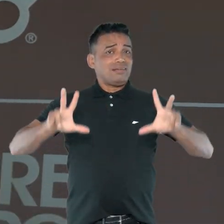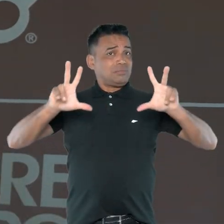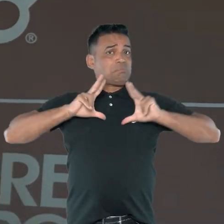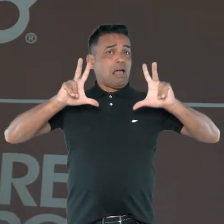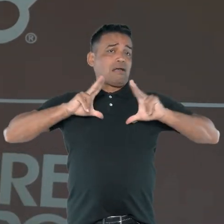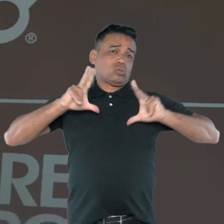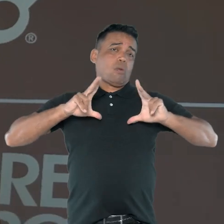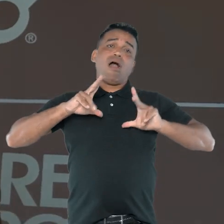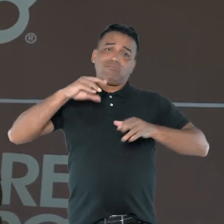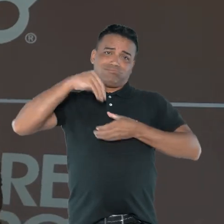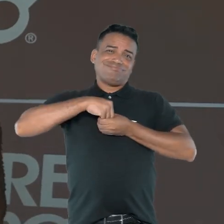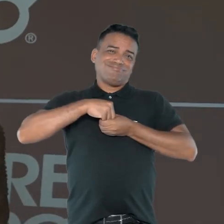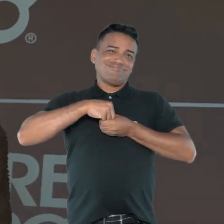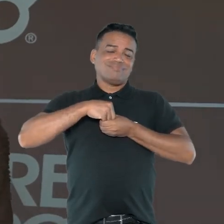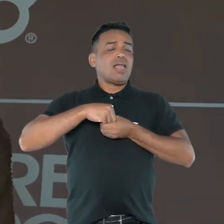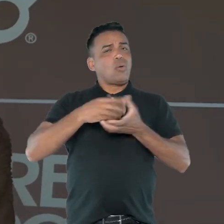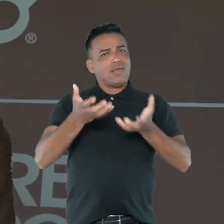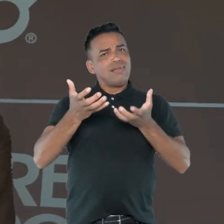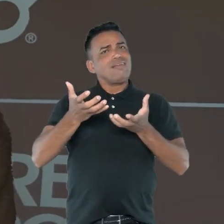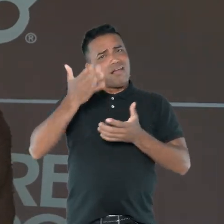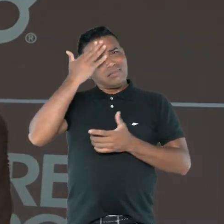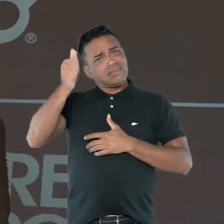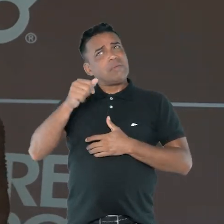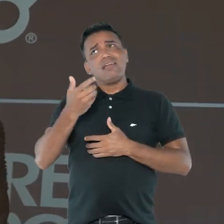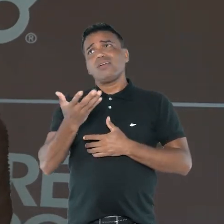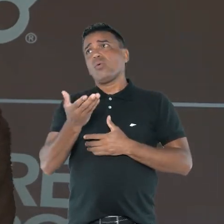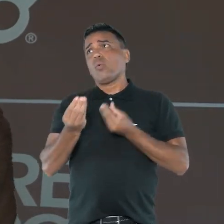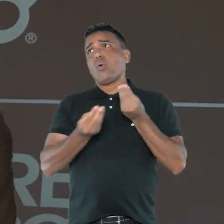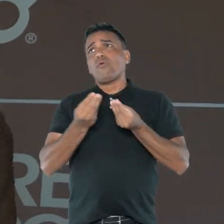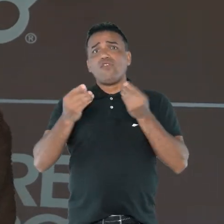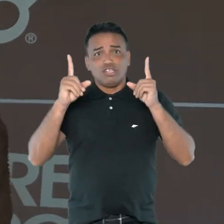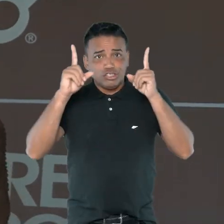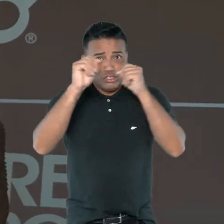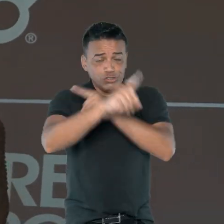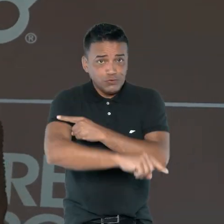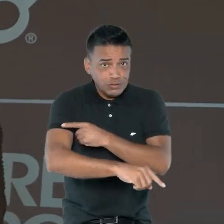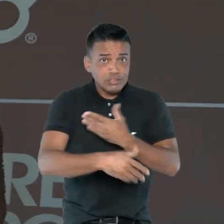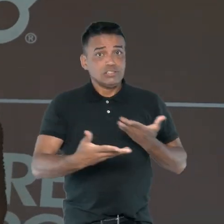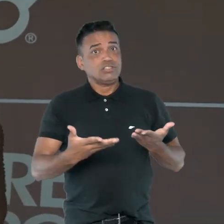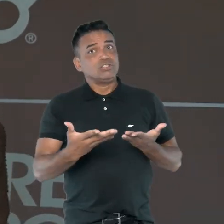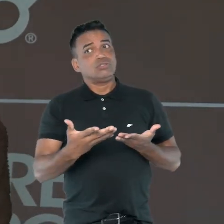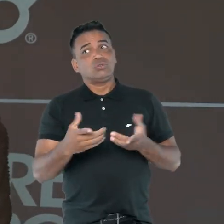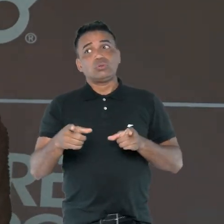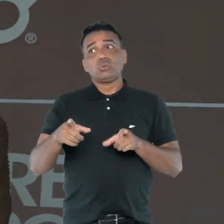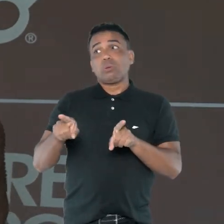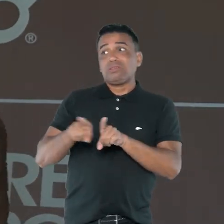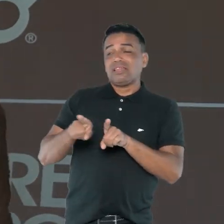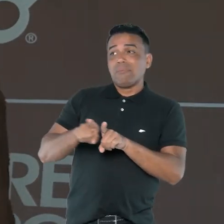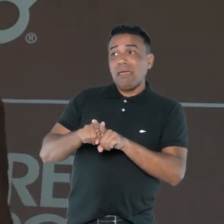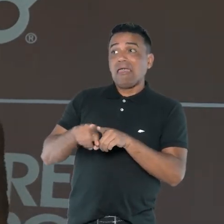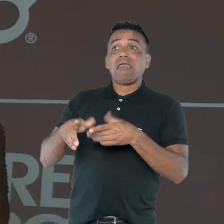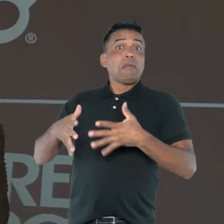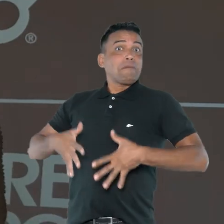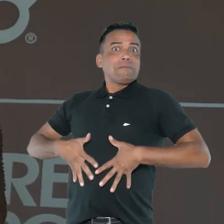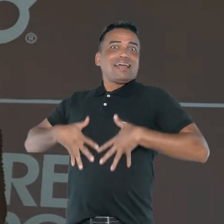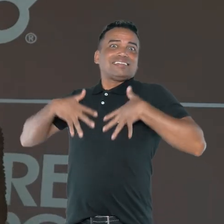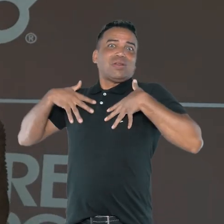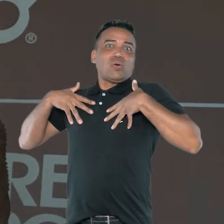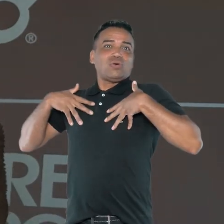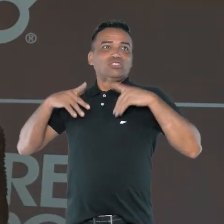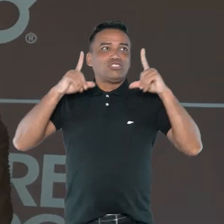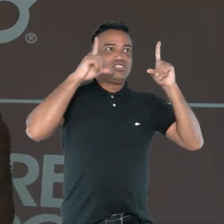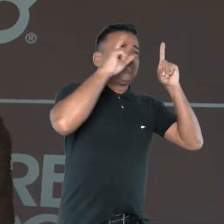íntimas, muito pessoais. Eu queria saber até onde foi muito difícil e até onde foi extremamente prazeroso